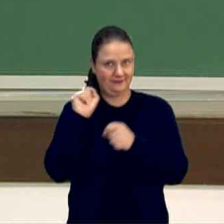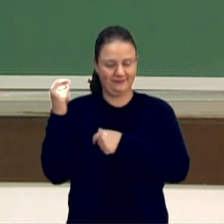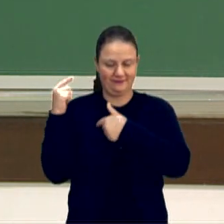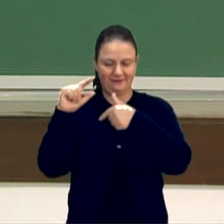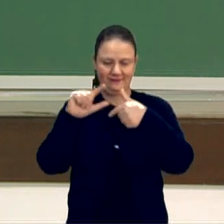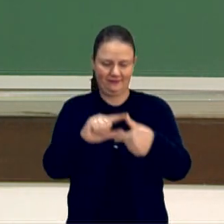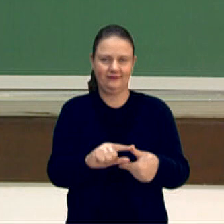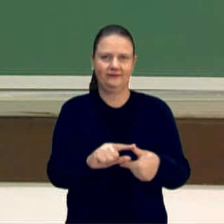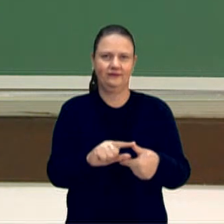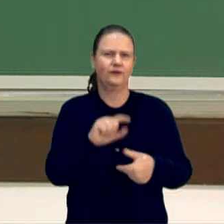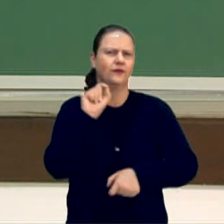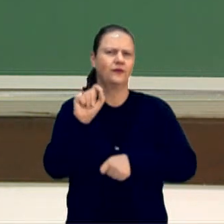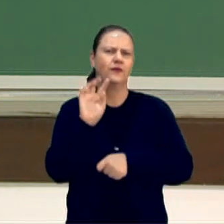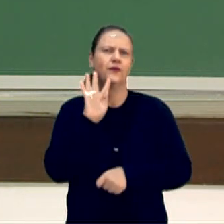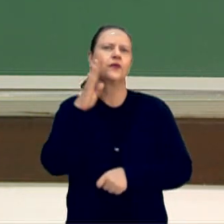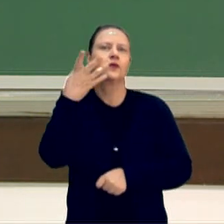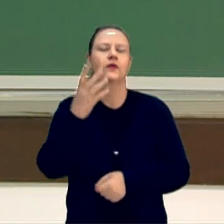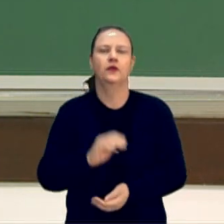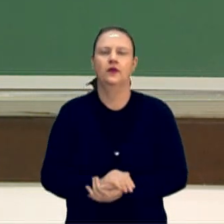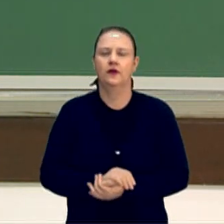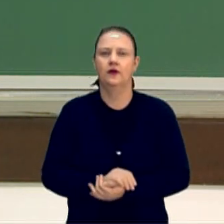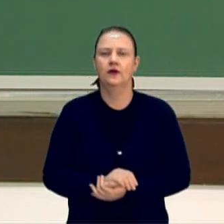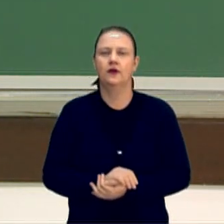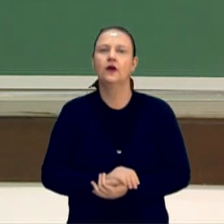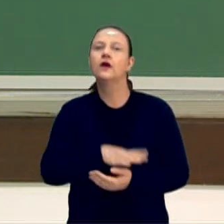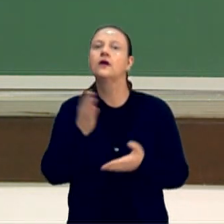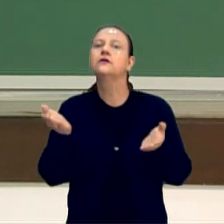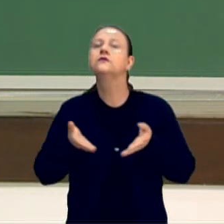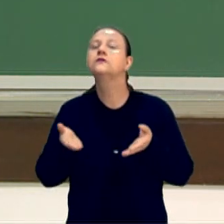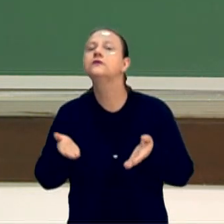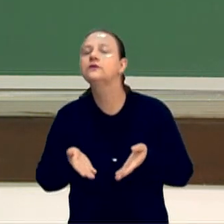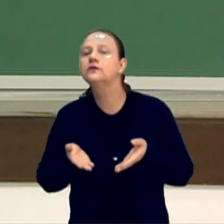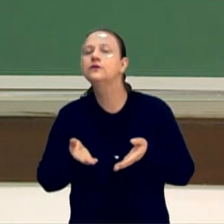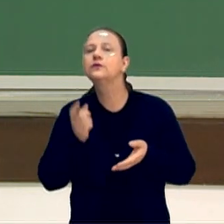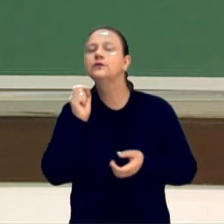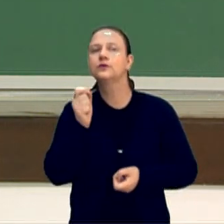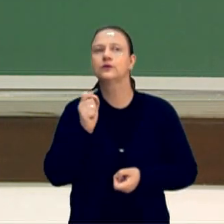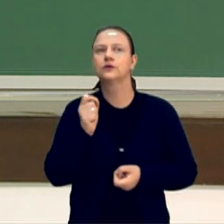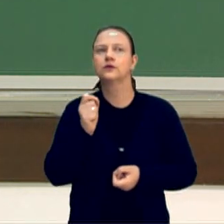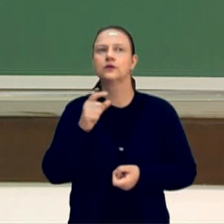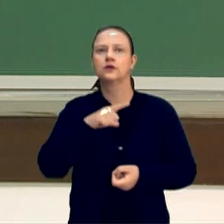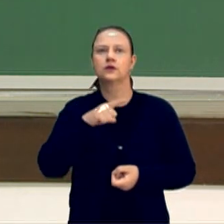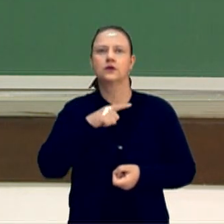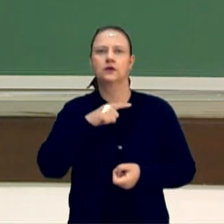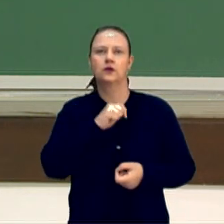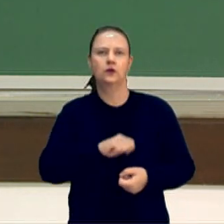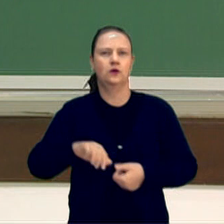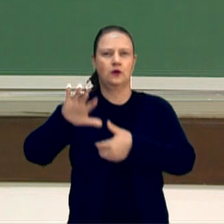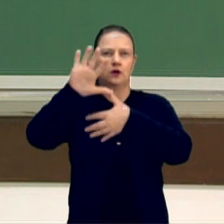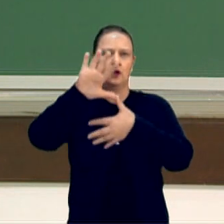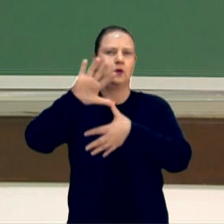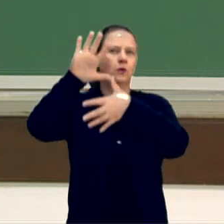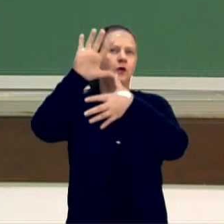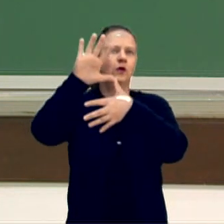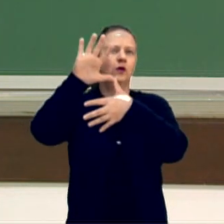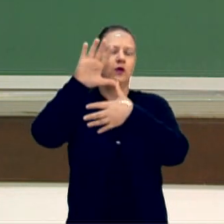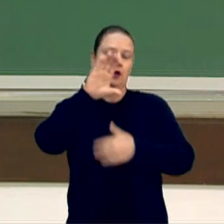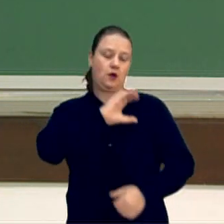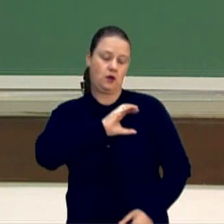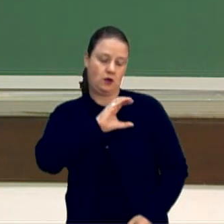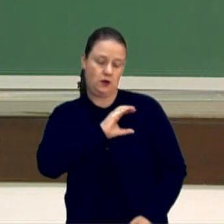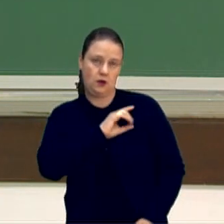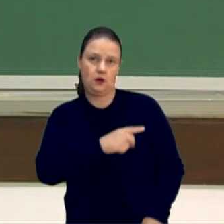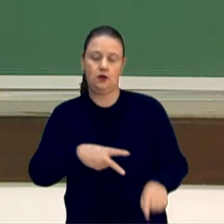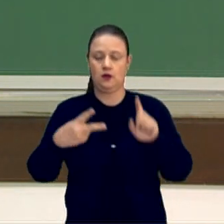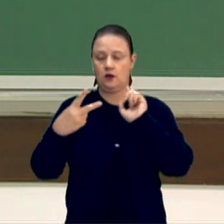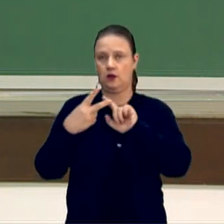colonial enquanto resultado. Ora, aí a gente tem que ver assim. A parte lá da América Anglo-Saxônica, Canadá e Estados